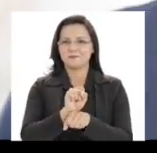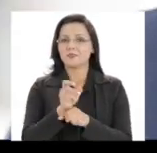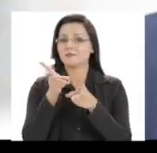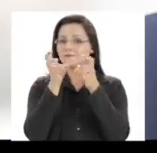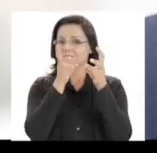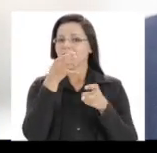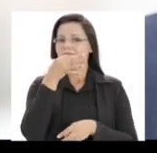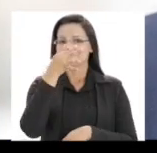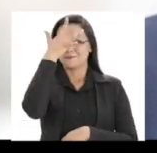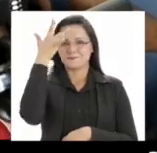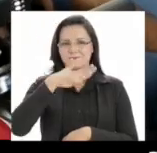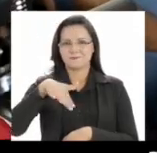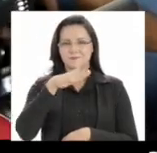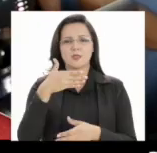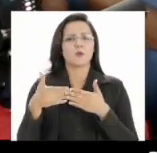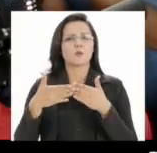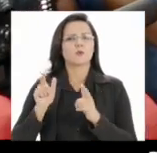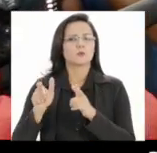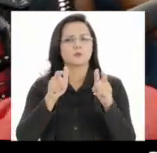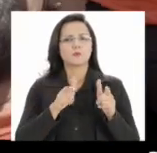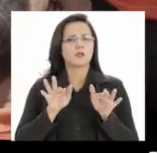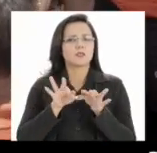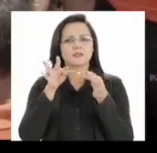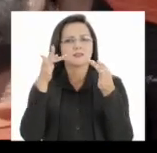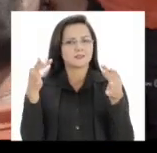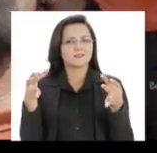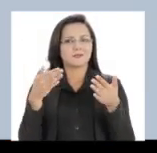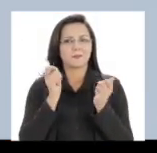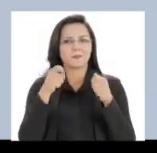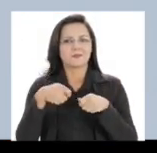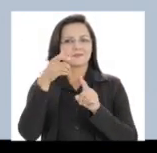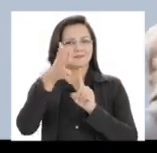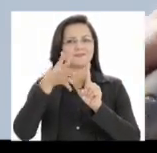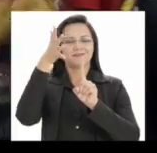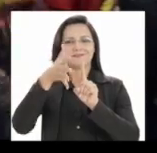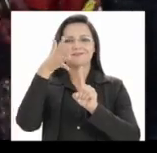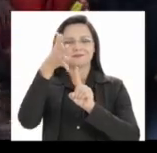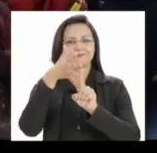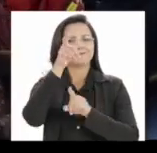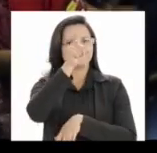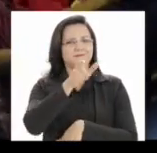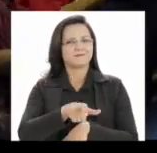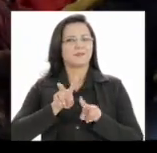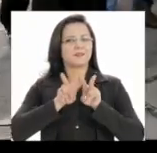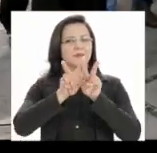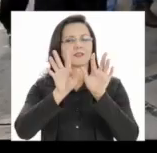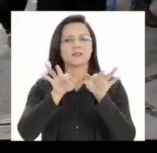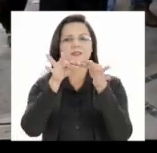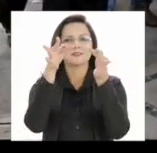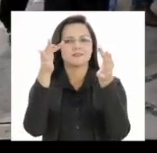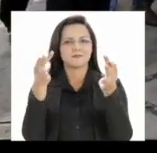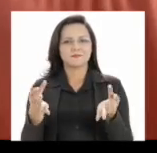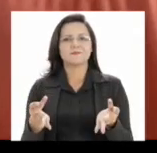esperança e ouvindo a população. Basta um tamborete ou um banquinho de praça para servir de palanque. Assim é a campanha de Wellington, feita